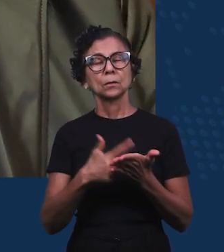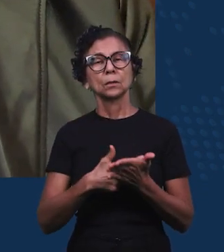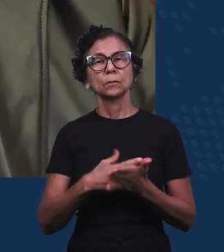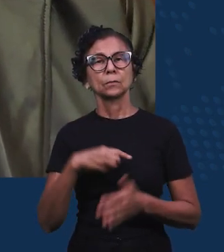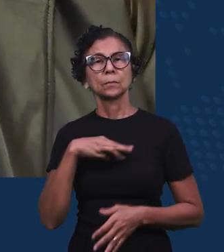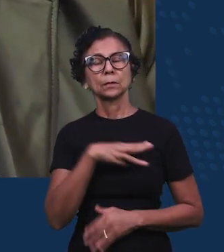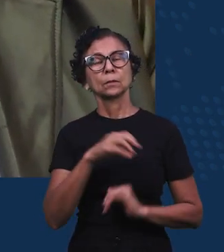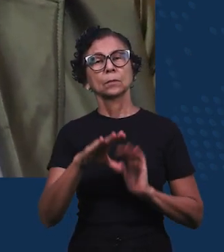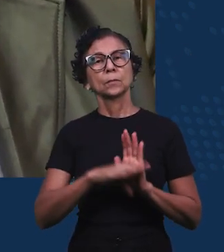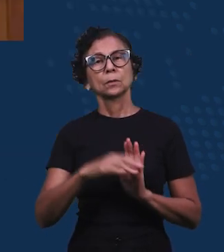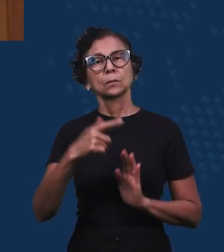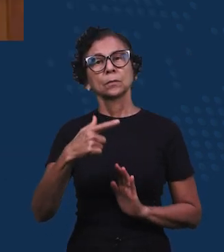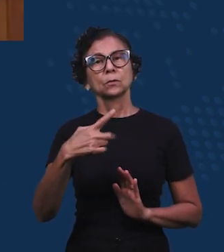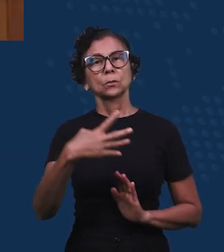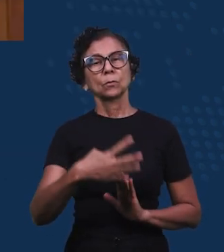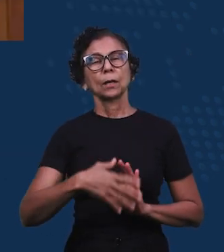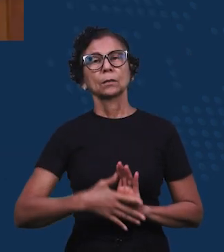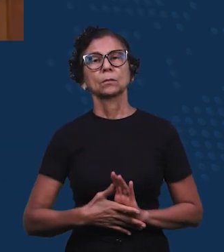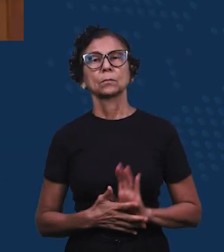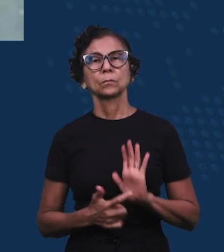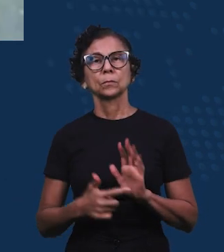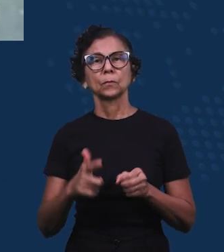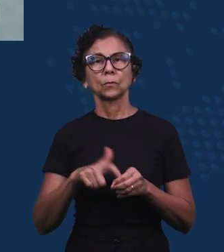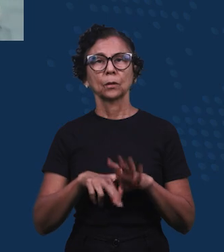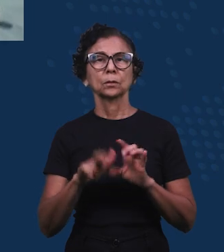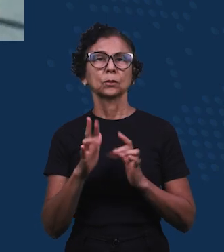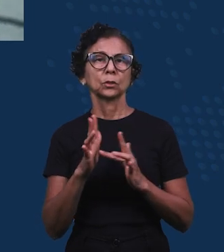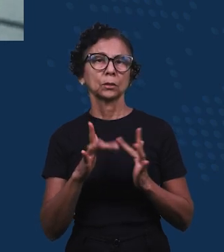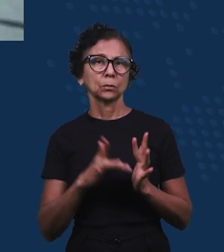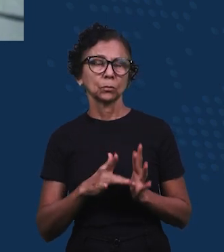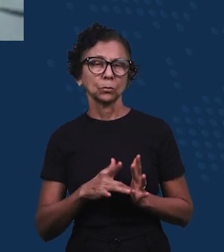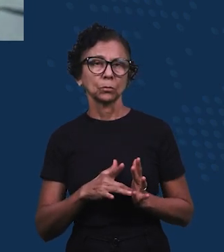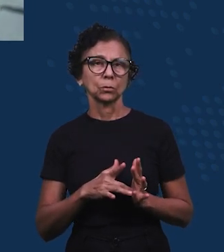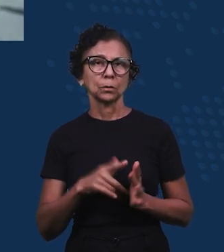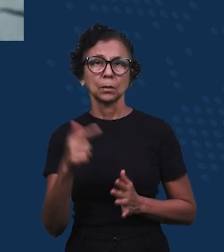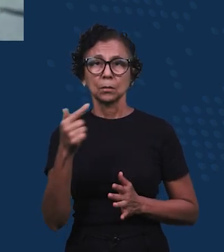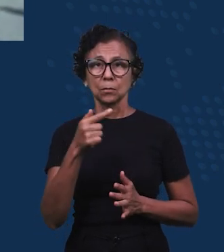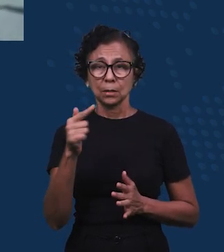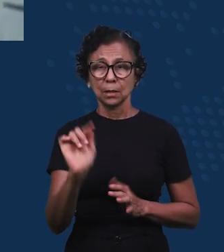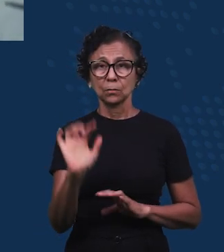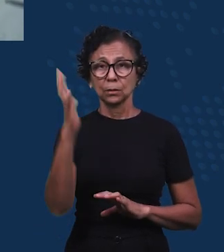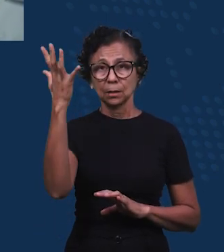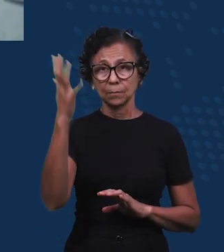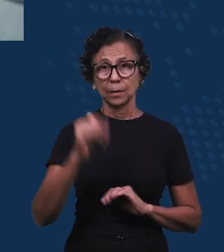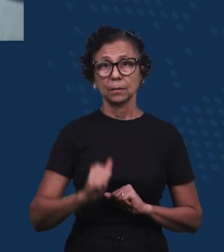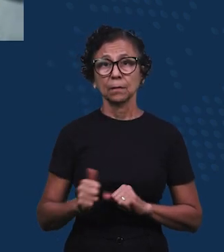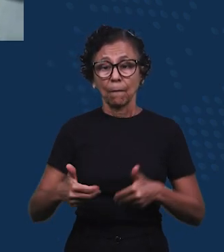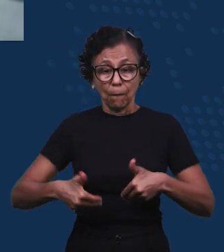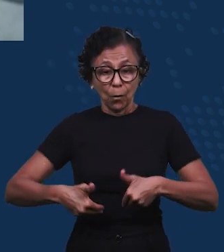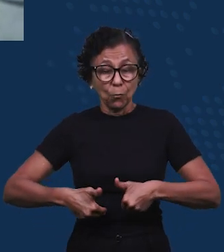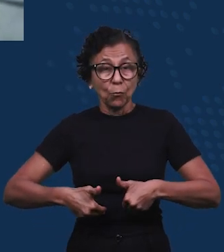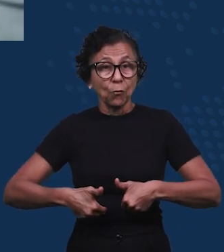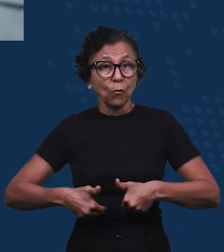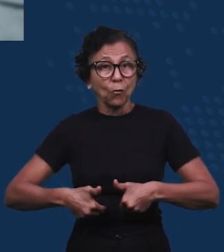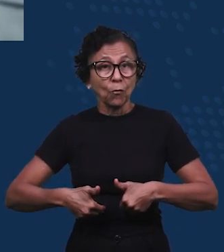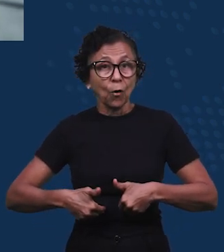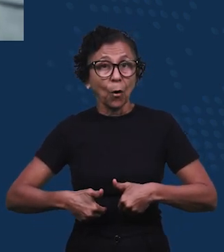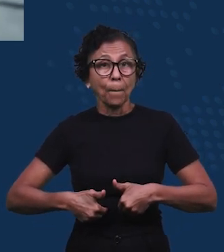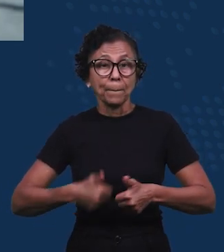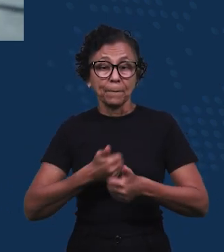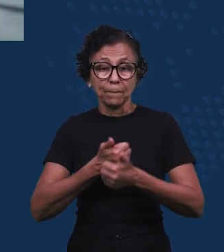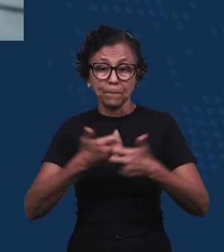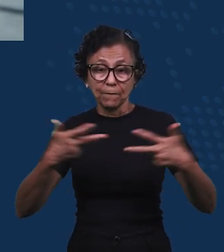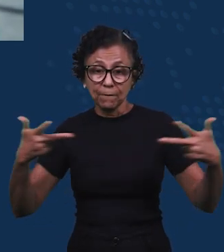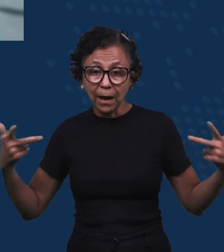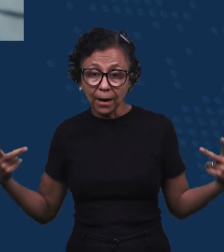sobre a volta do Senhor Jesus. Um dos 7 sinais são as fomes. E como nós vimos, o Senhor Jesus usa fomes no